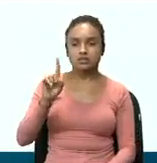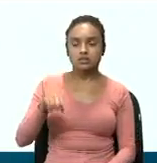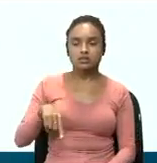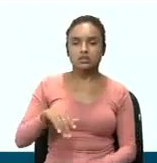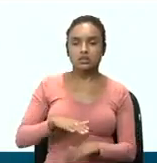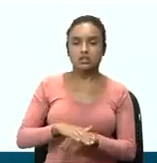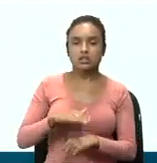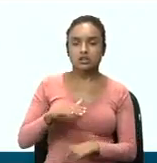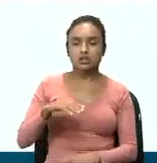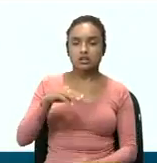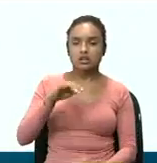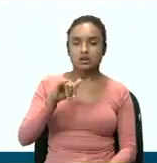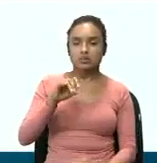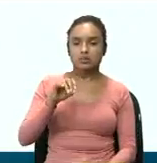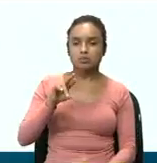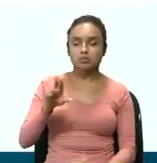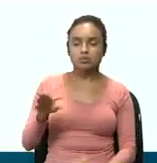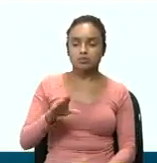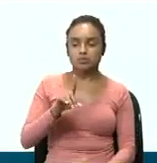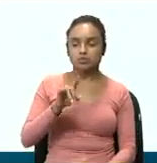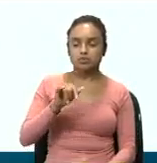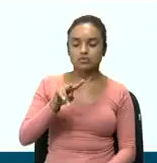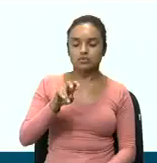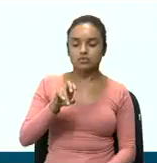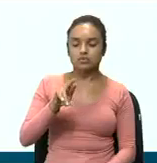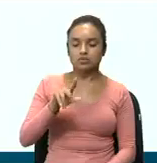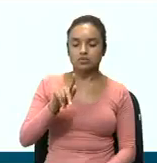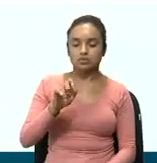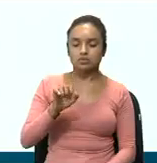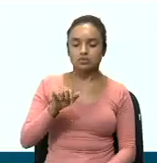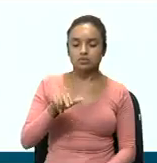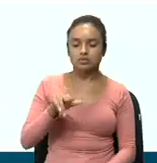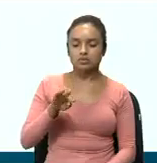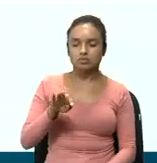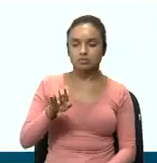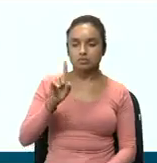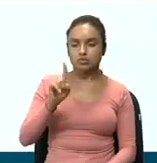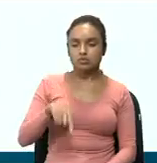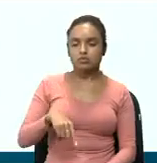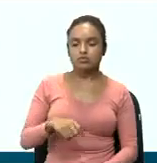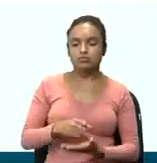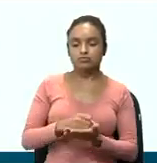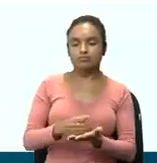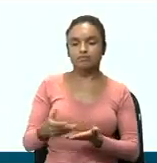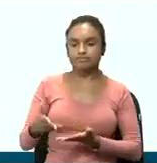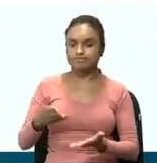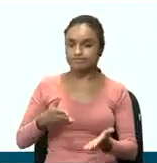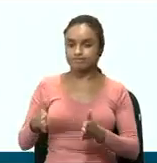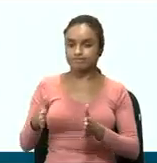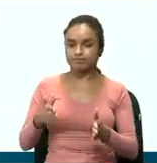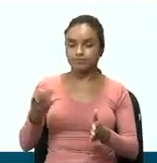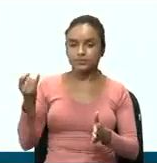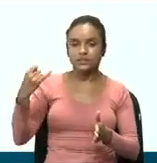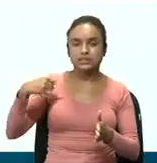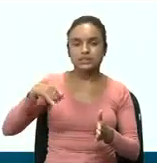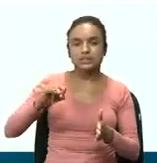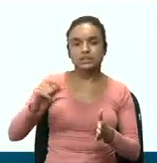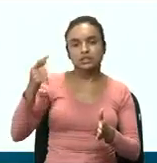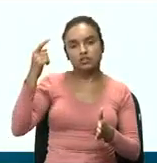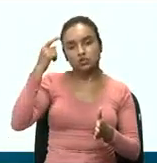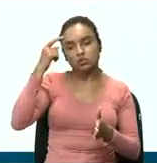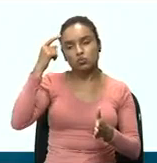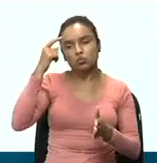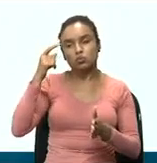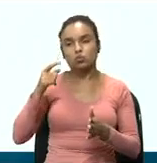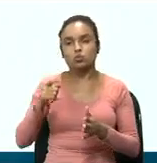série divergente. E nós temos, então, o teste da comparação que diz o seguinte: se nesse caso,